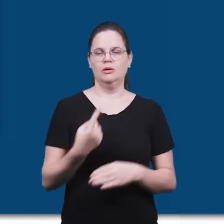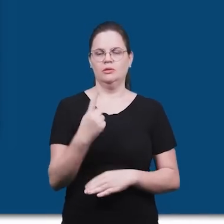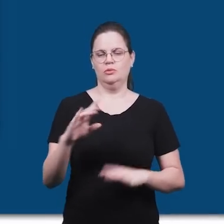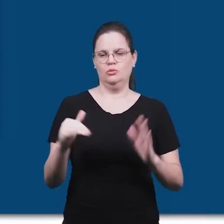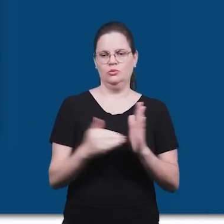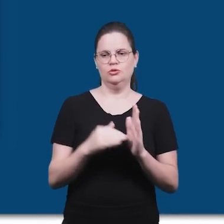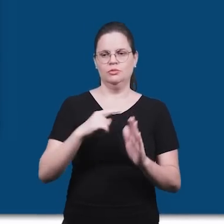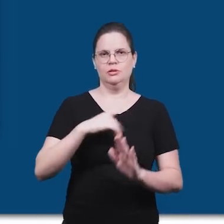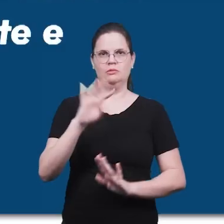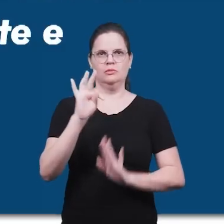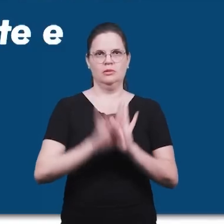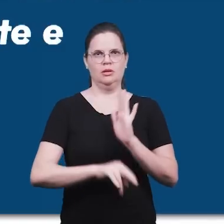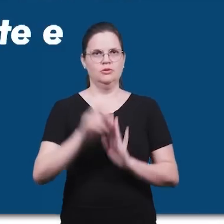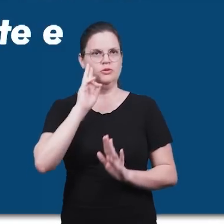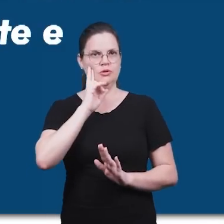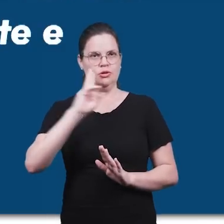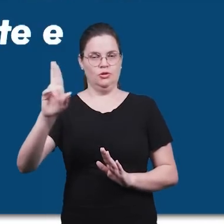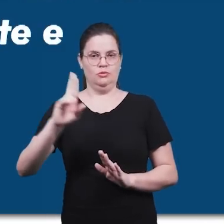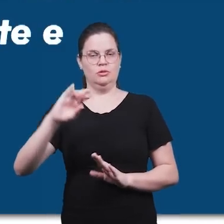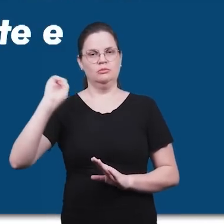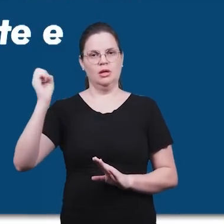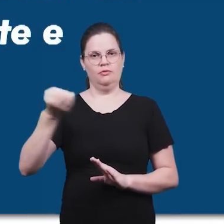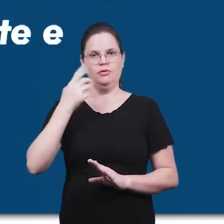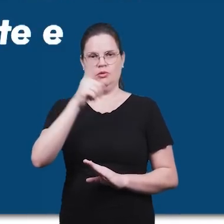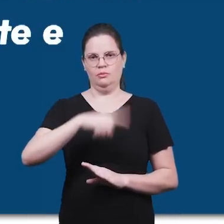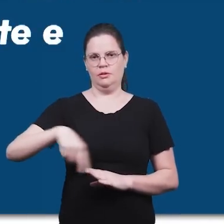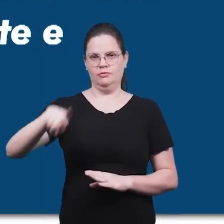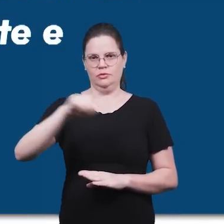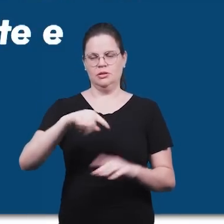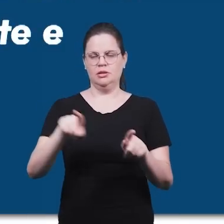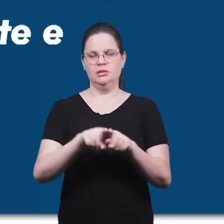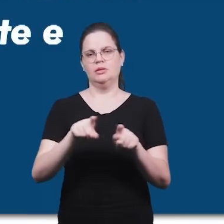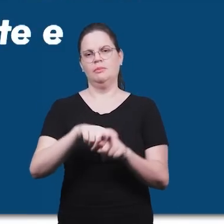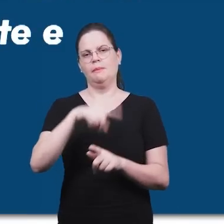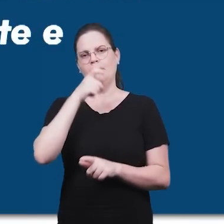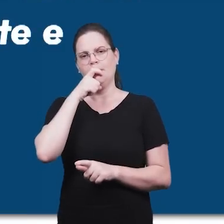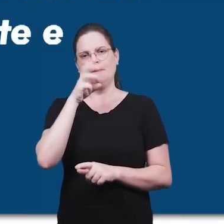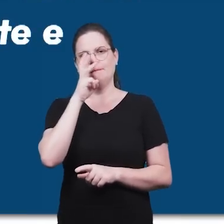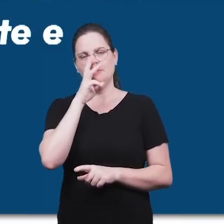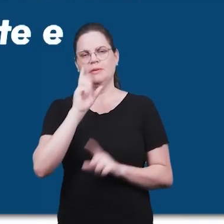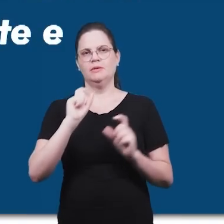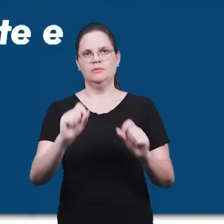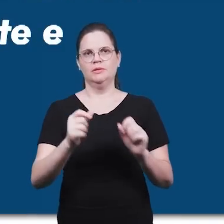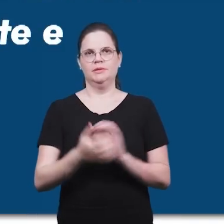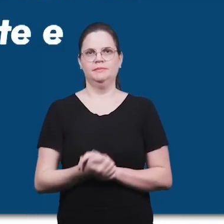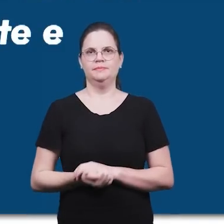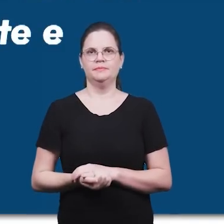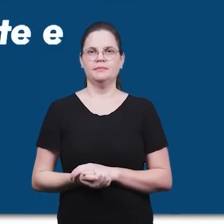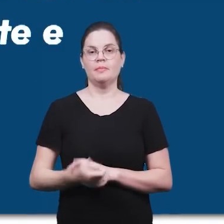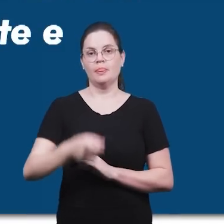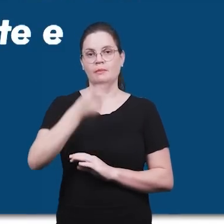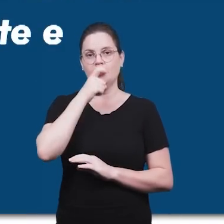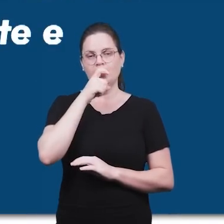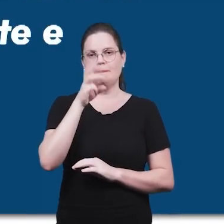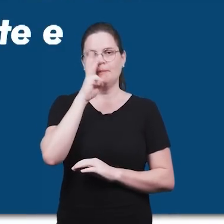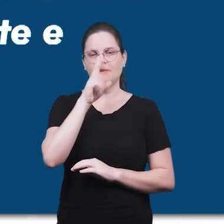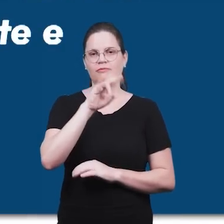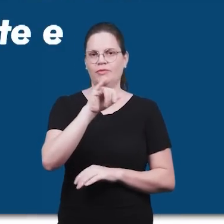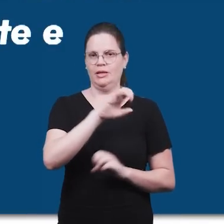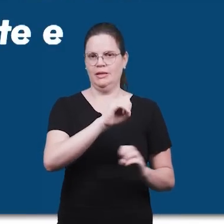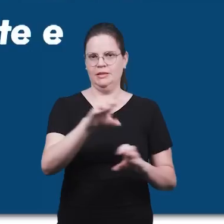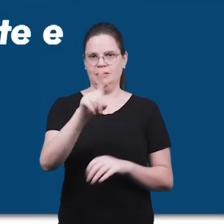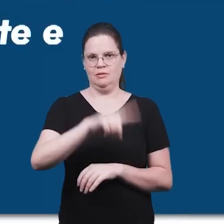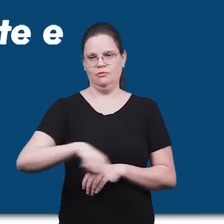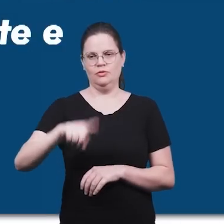tia fechar, tem um texto que o Senhor deixou para vocês, para os pais de vocês, que é: o papai e a mamãe